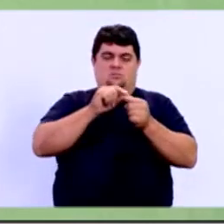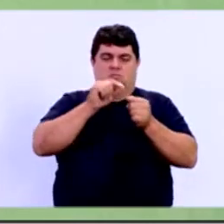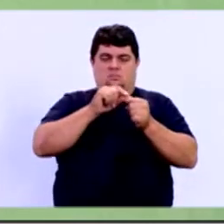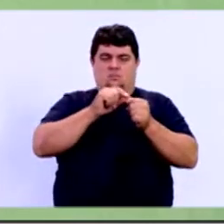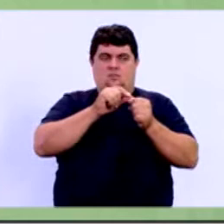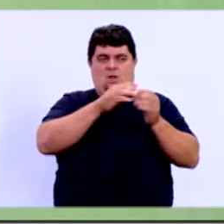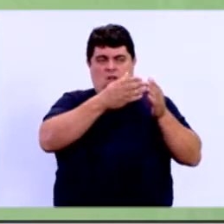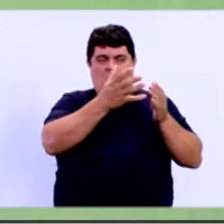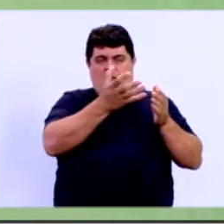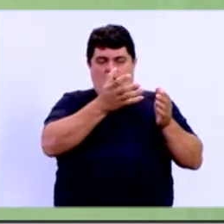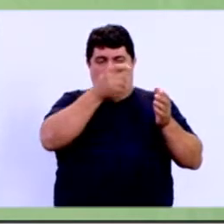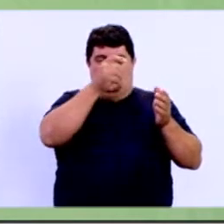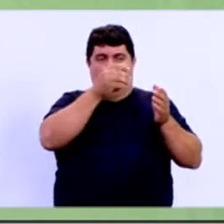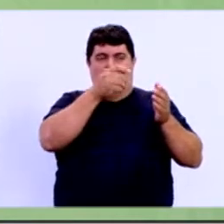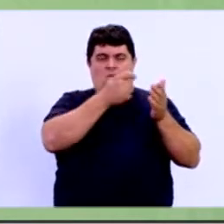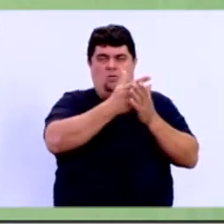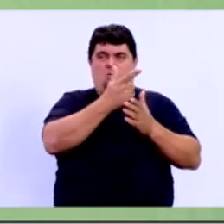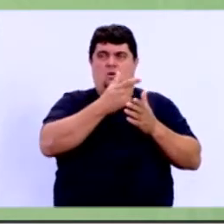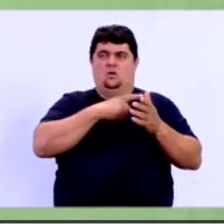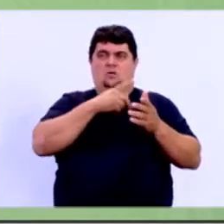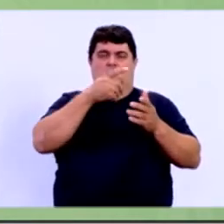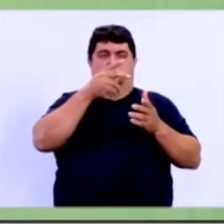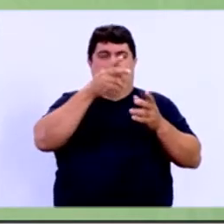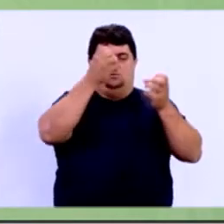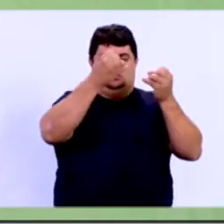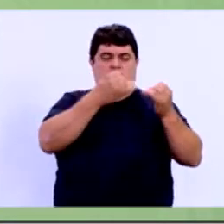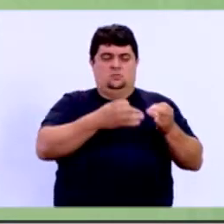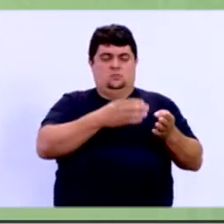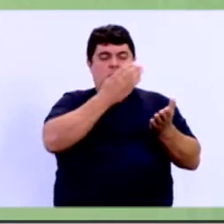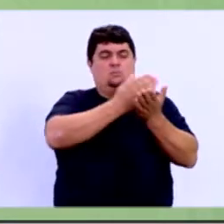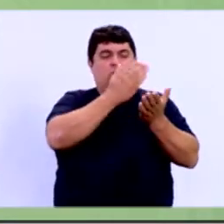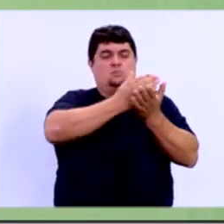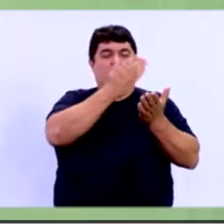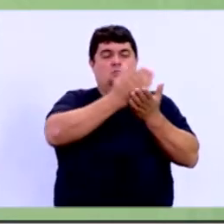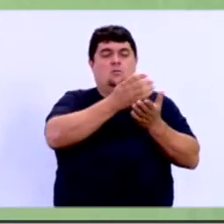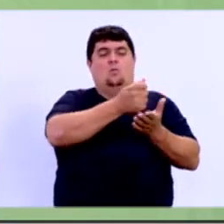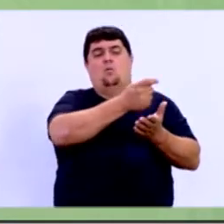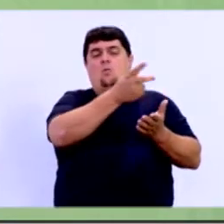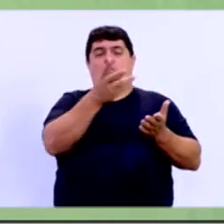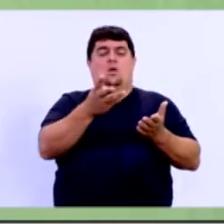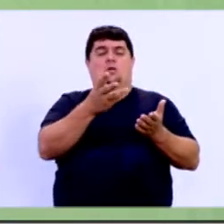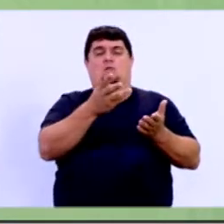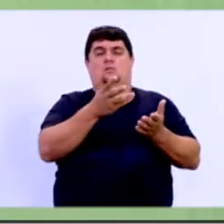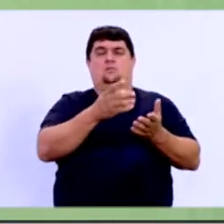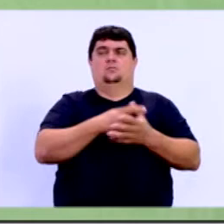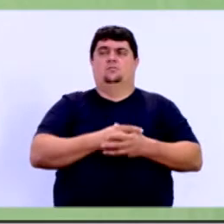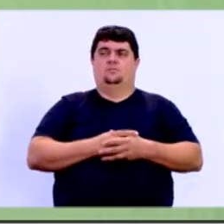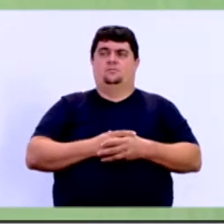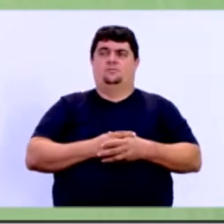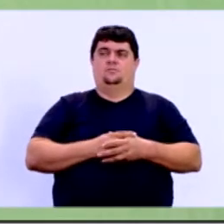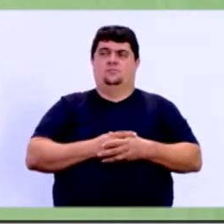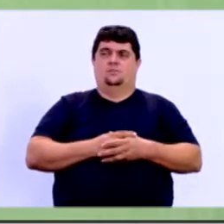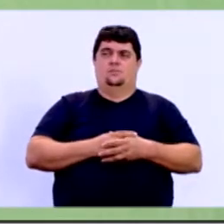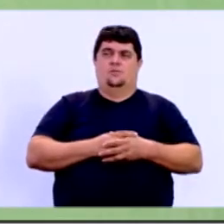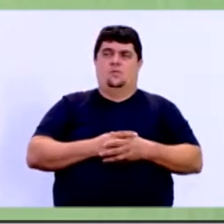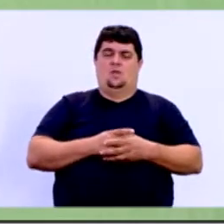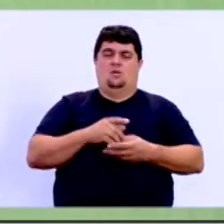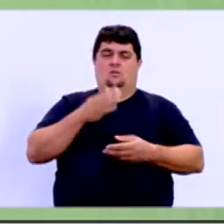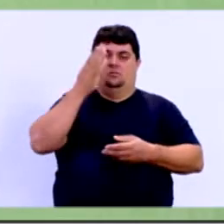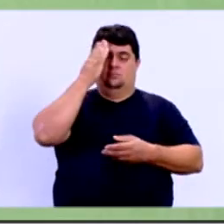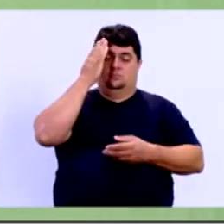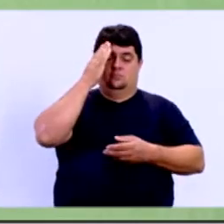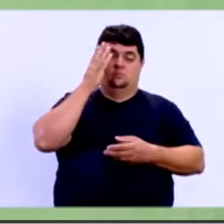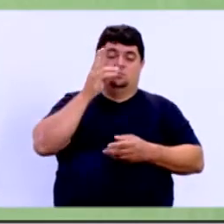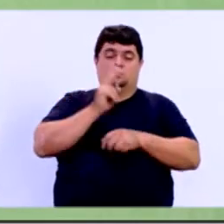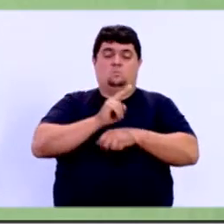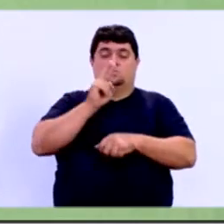né, e os prazos de pagamento, né, 30, 60, 90 dias. Ele vai acompanhar essa